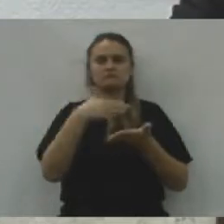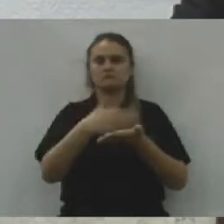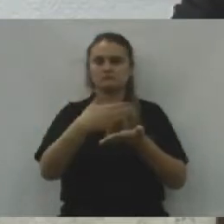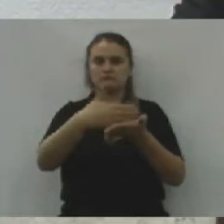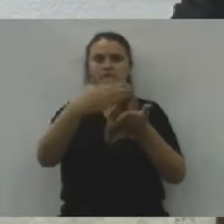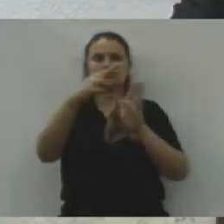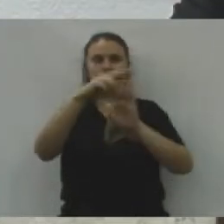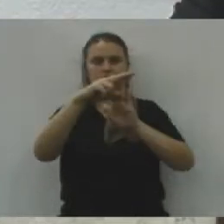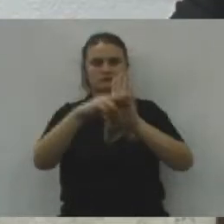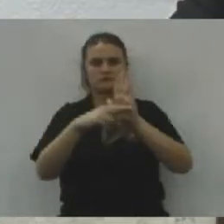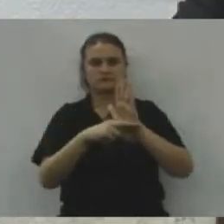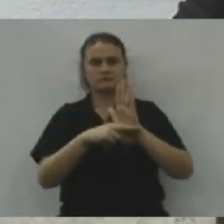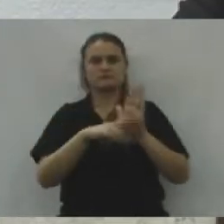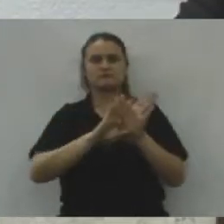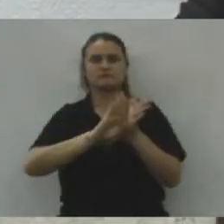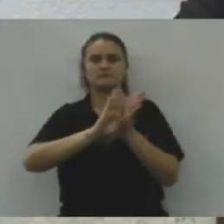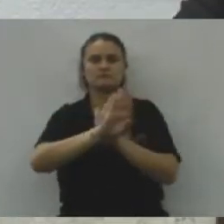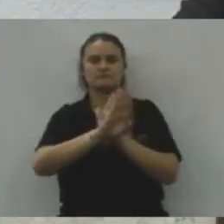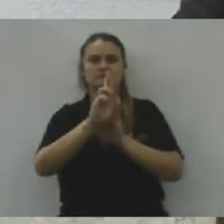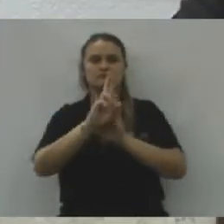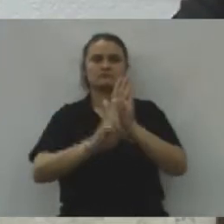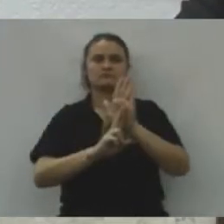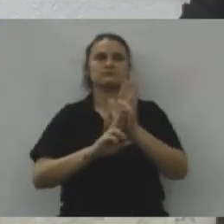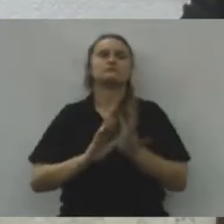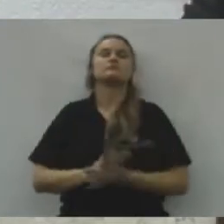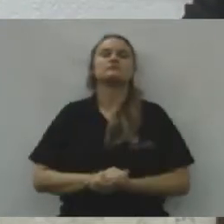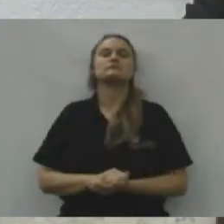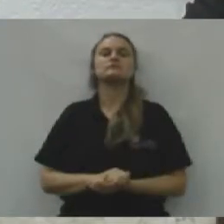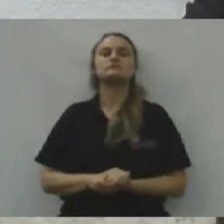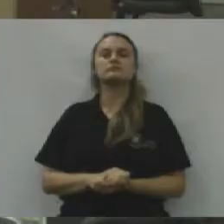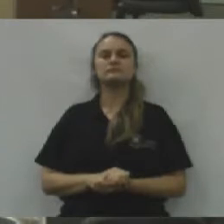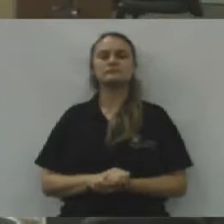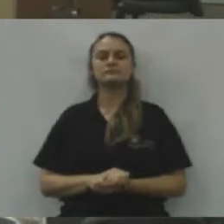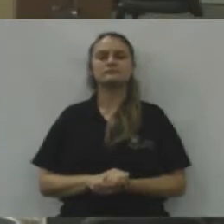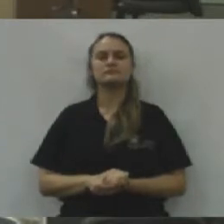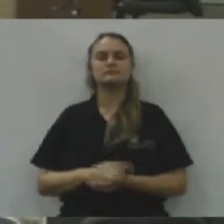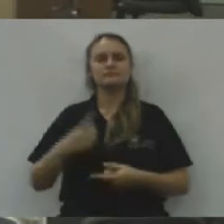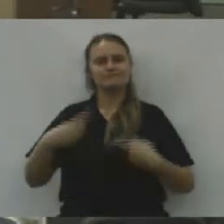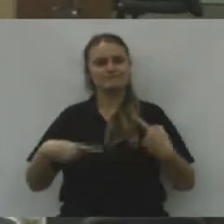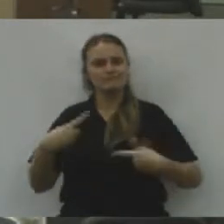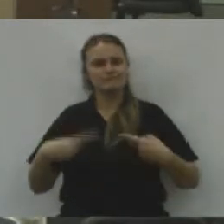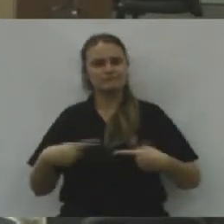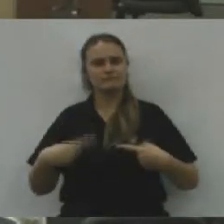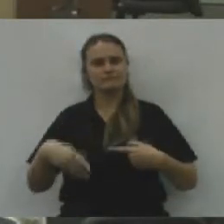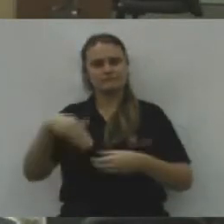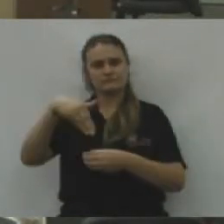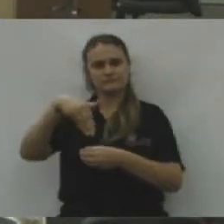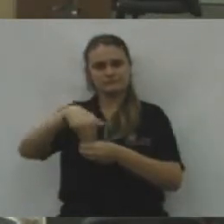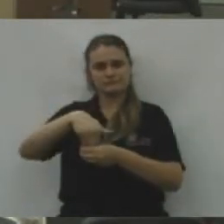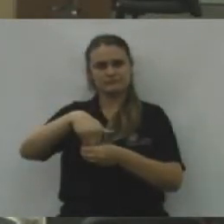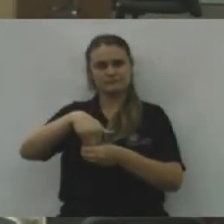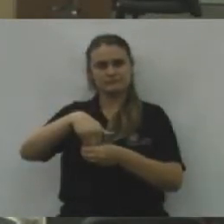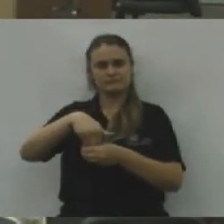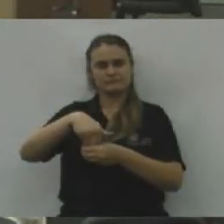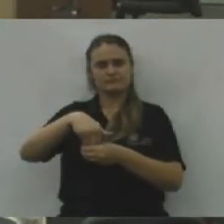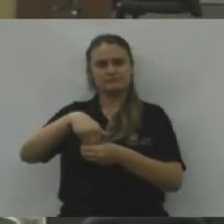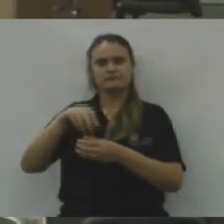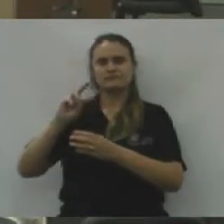do regimento, com dispensa da redação final. É o parecer. Em discussão?